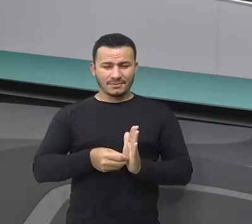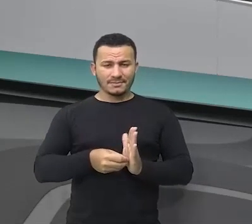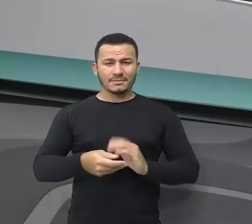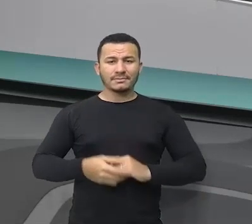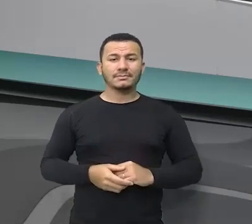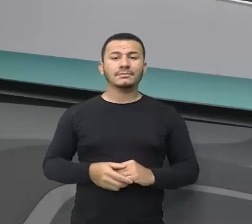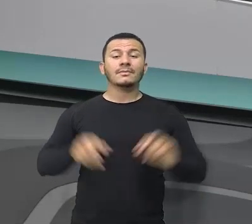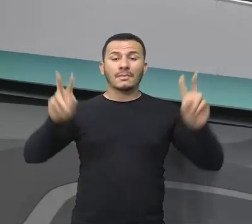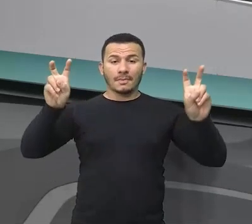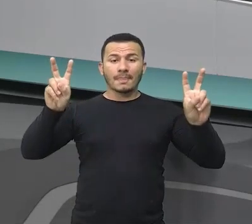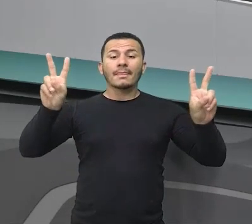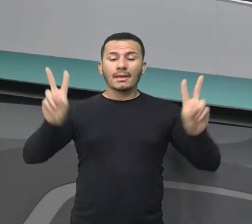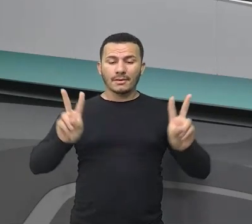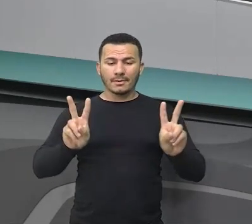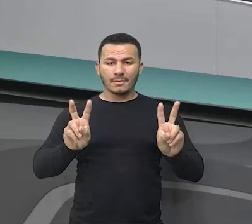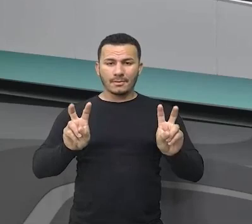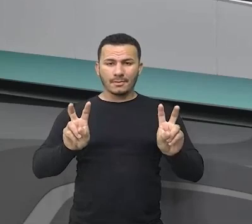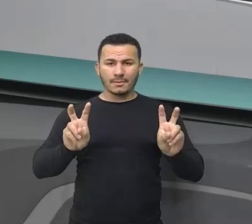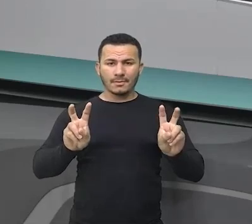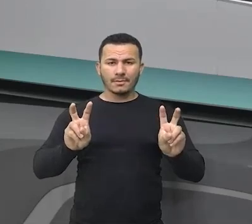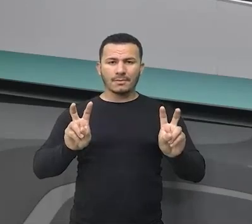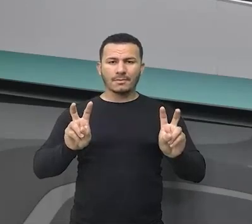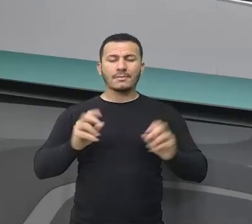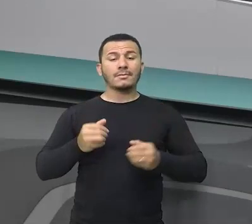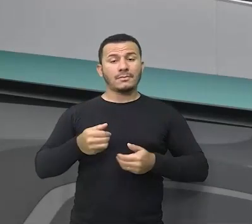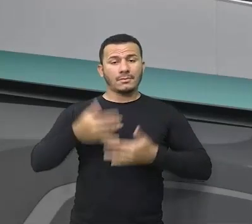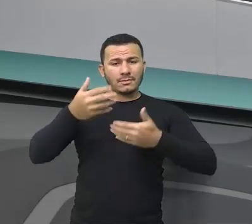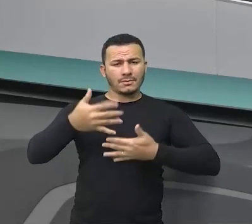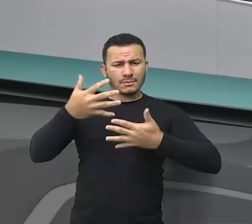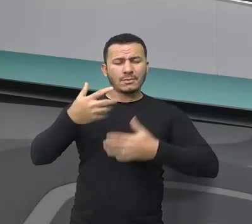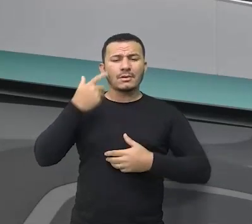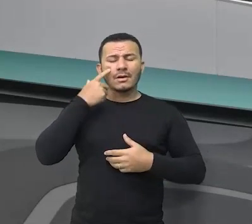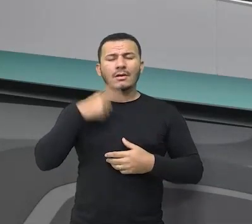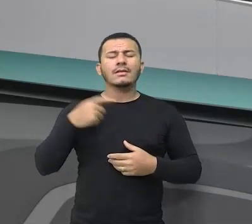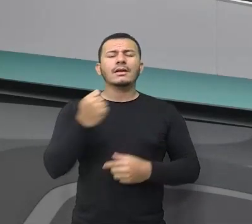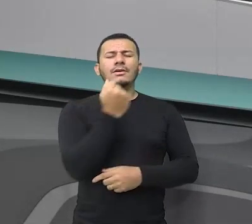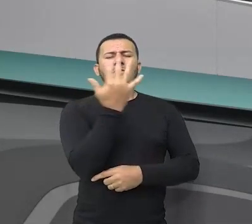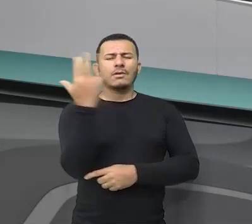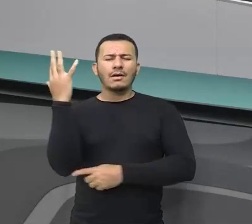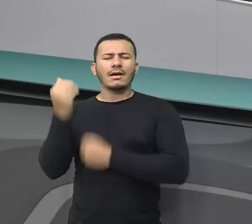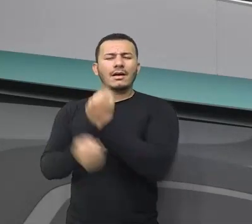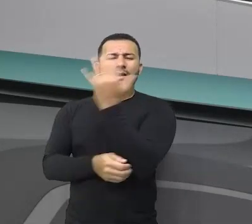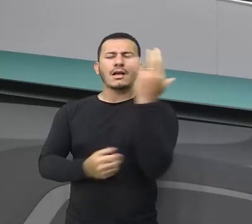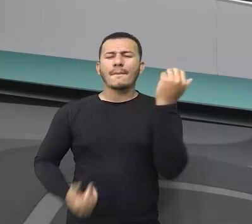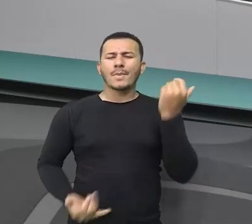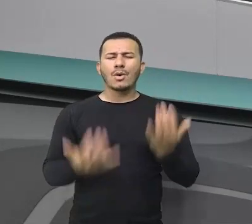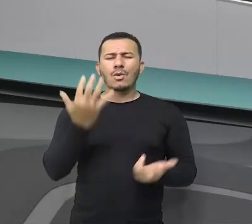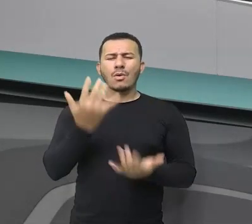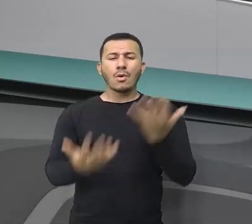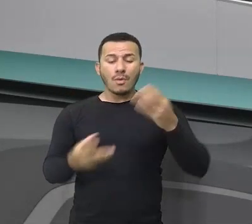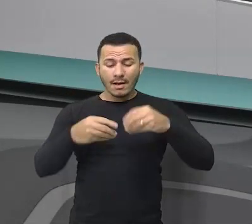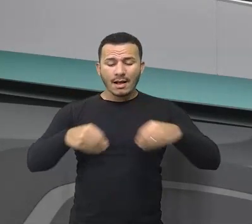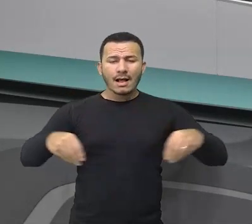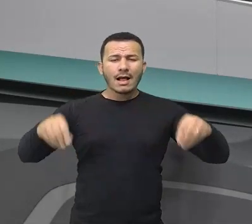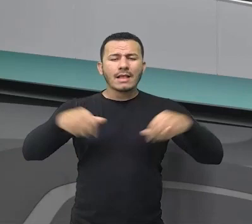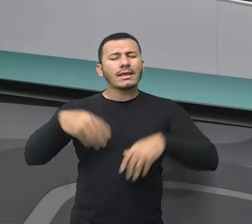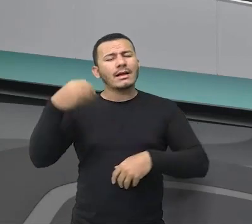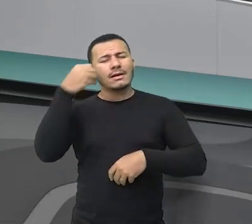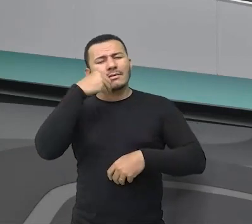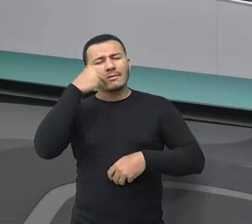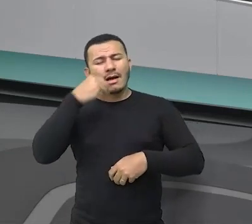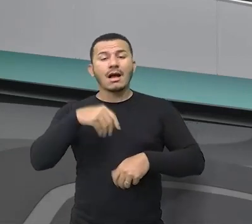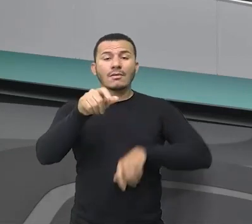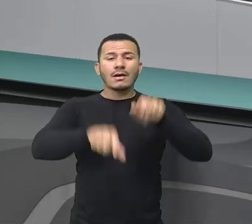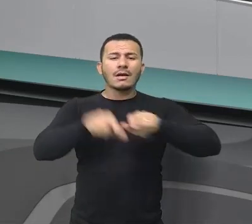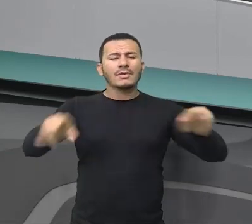esse subtítulo, Opa, só um instantinho. Florestas são queimadas, o solo fica debilitado e as pessoas